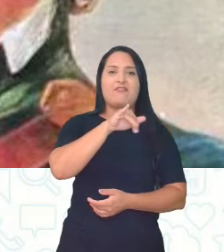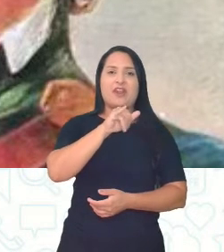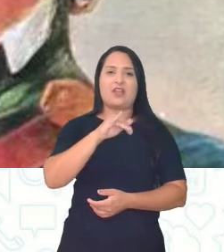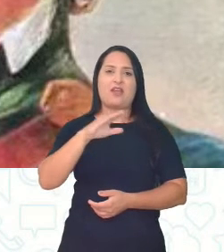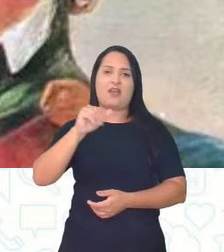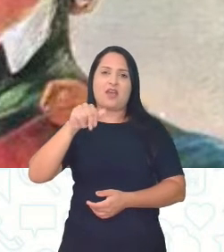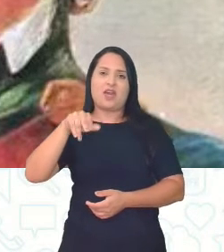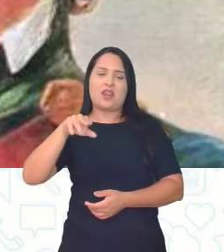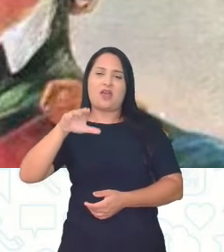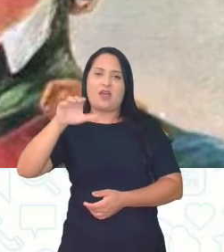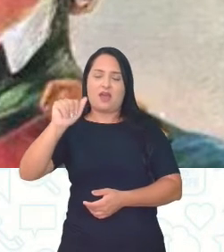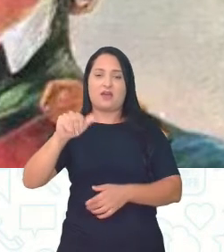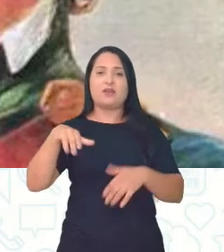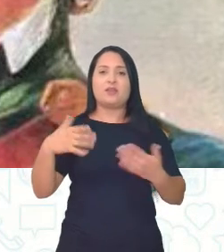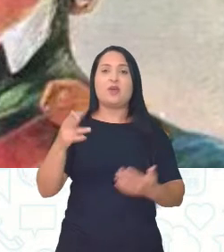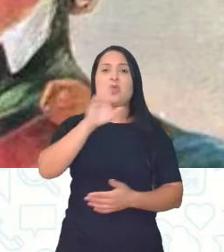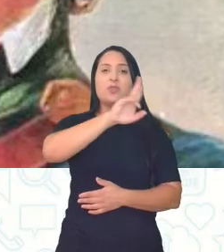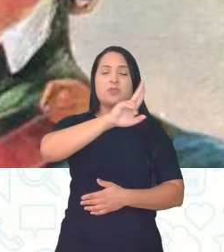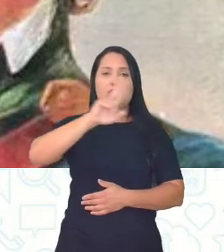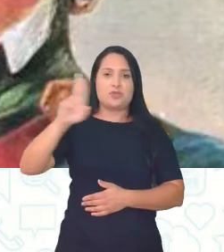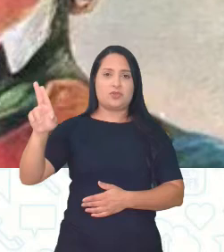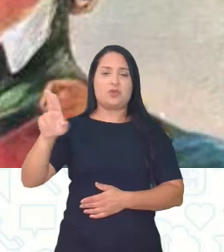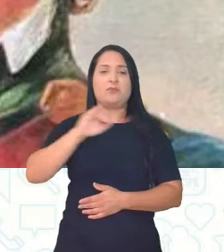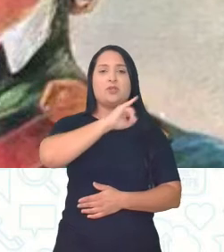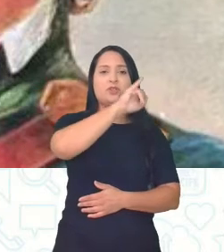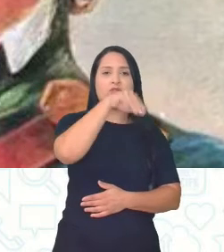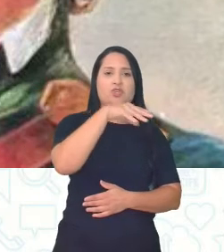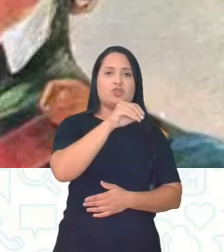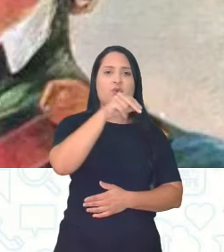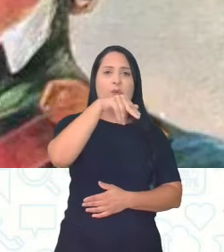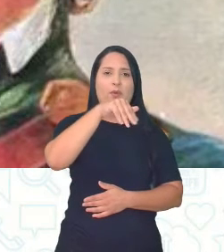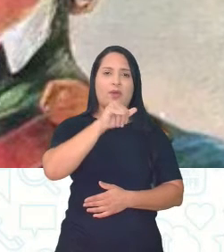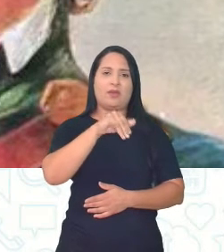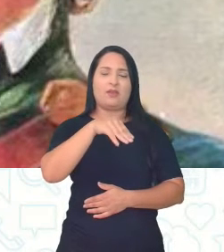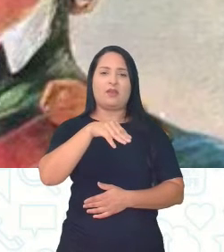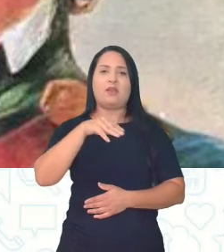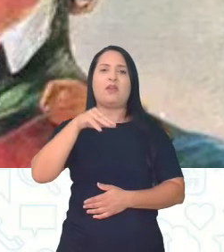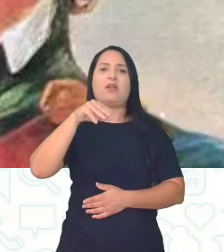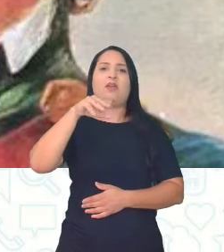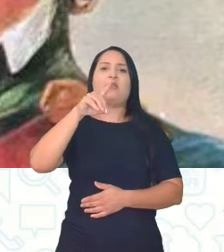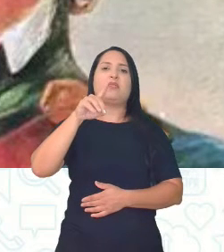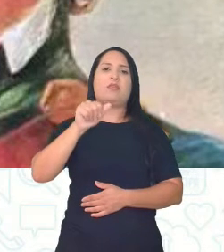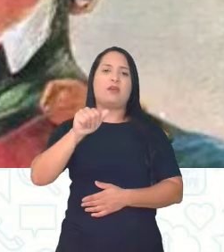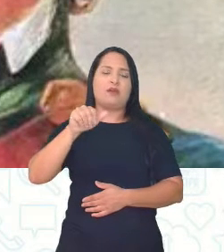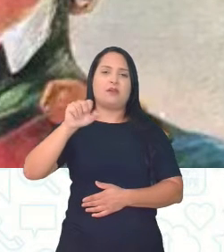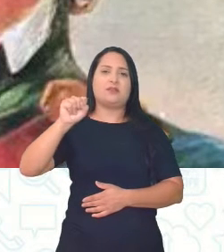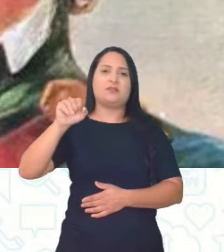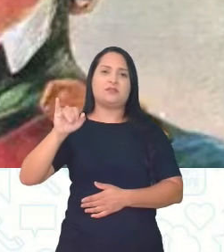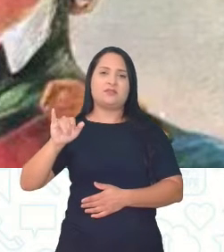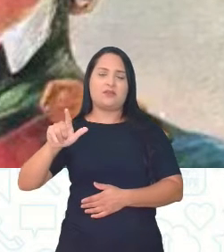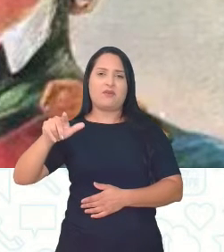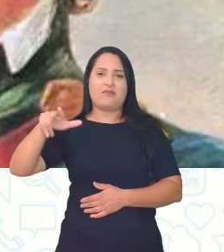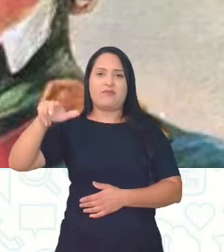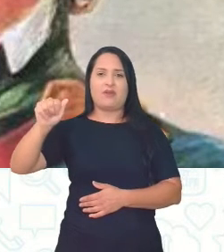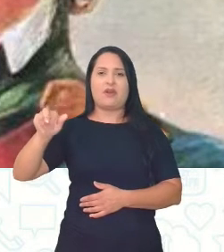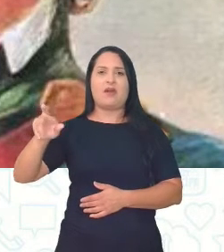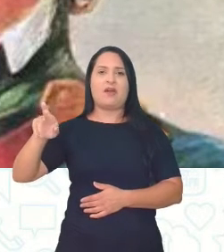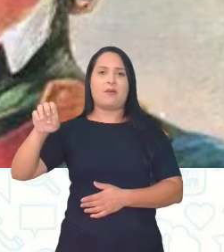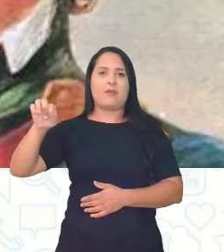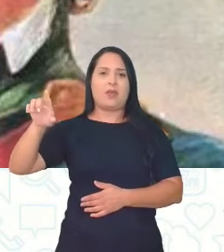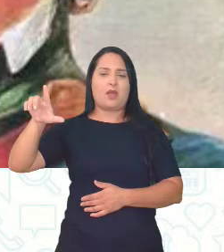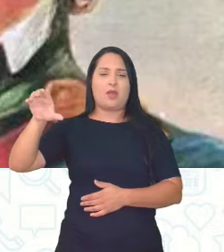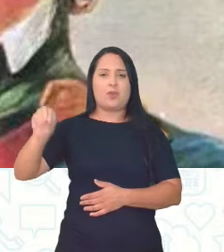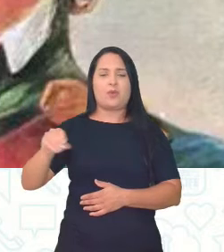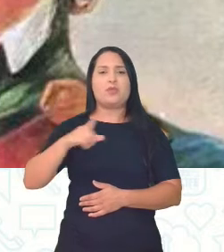Caneca, né? Mas o nome Exato. dele era Joaquim da Silva Rabelo, né? Garotão aí. Ele foi um líder revolucionário que esteve